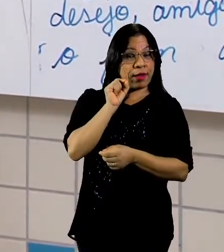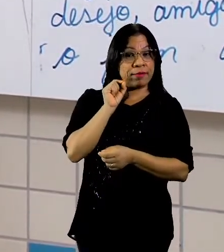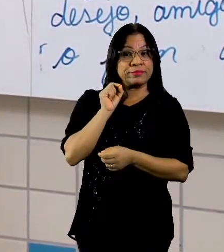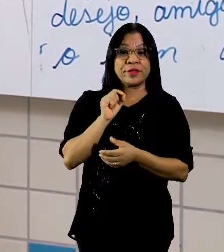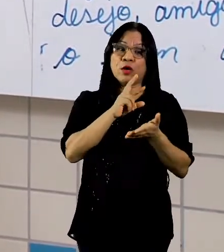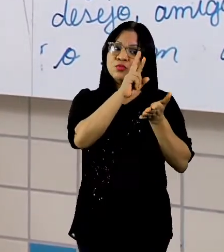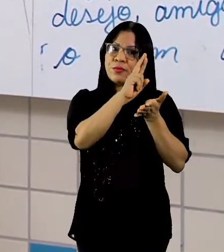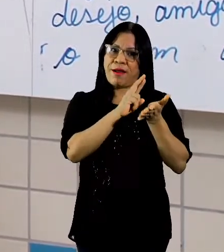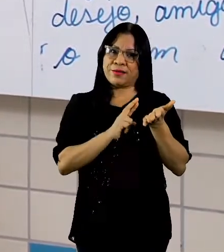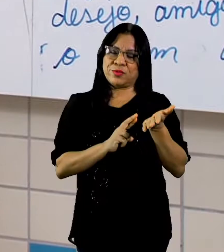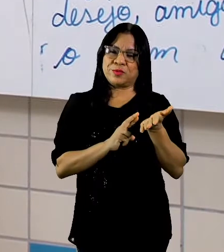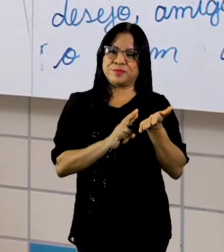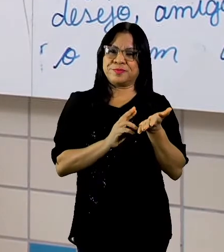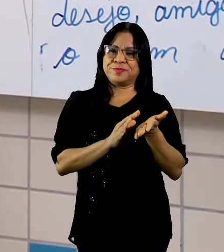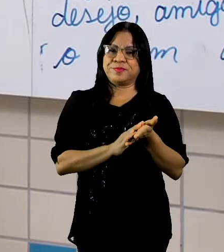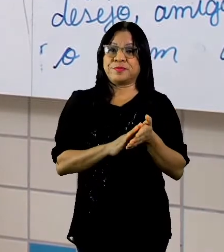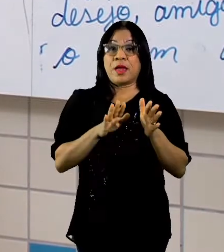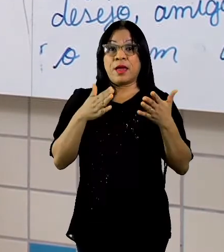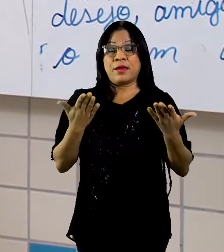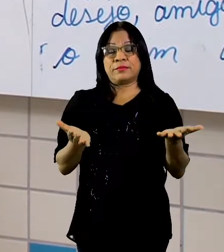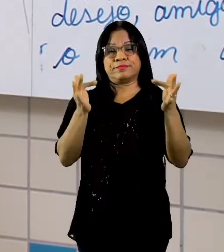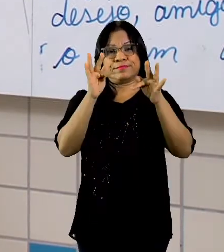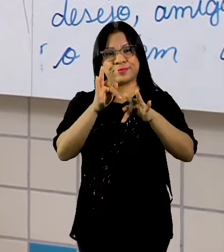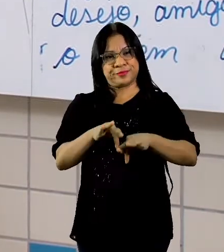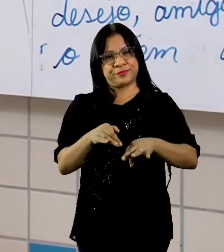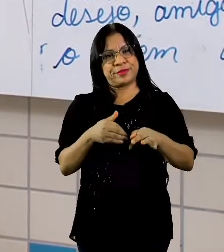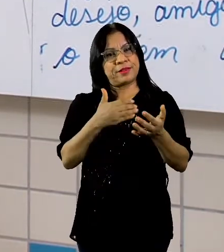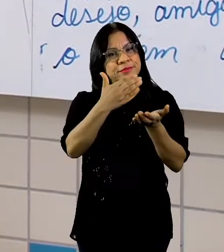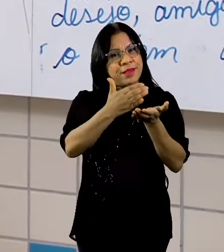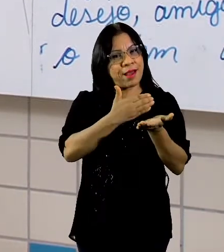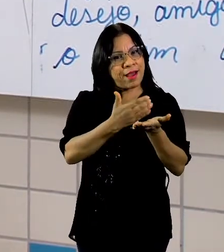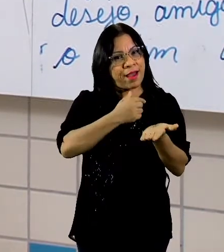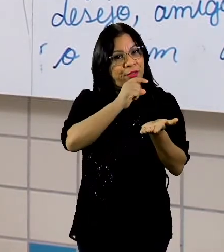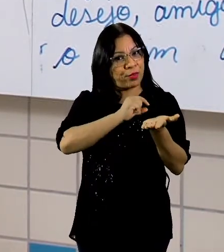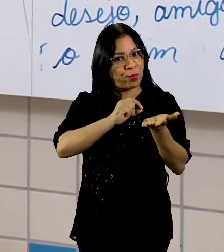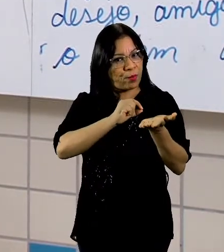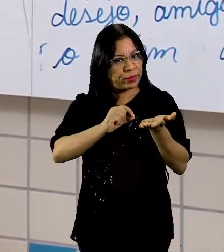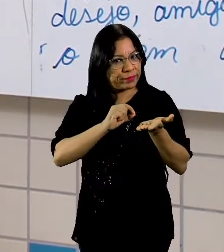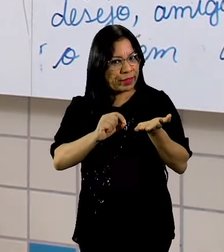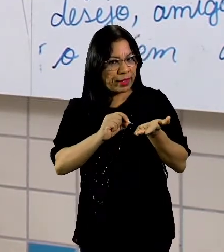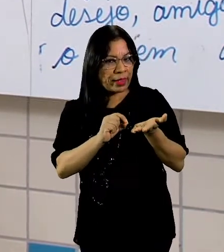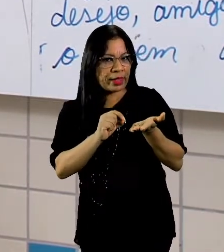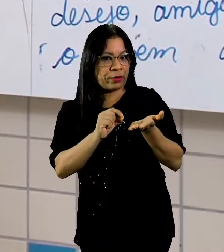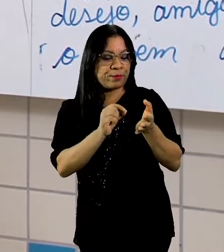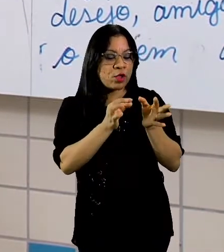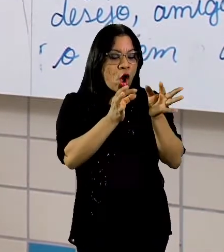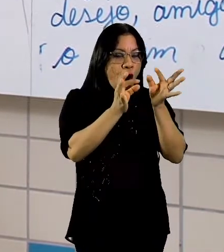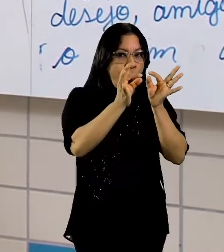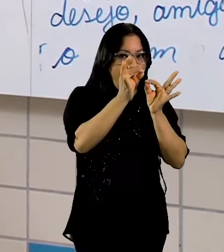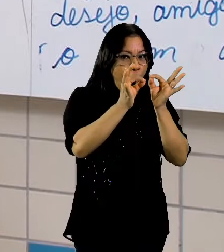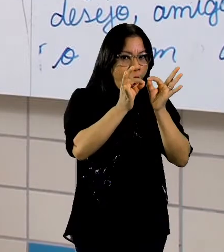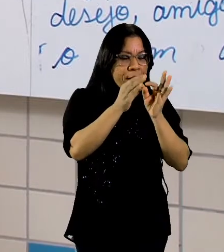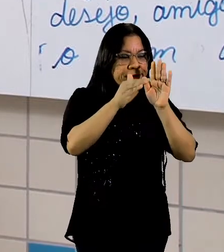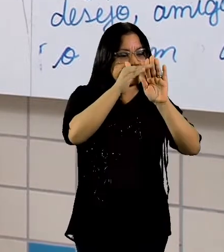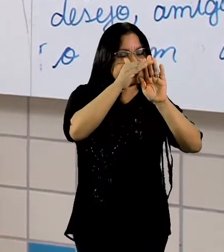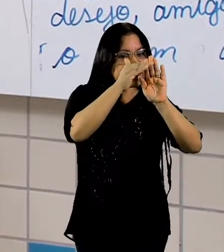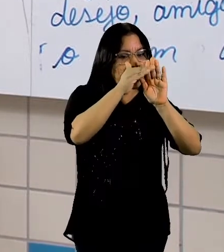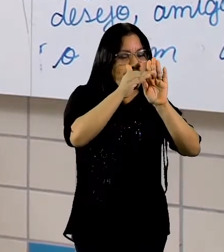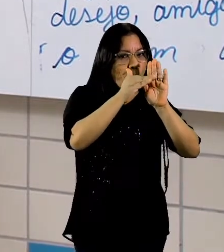finalizar, no caderno, monte um esquema com os elementos